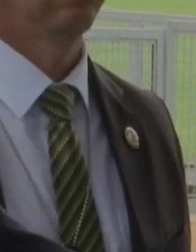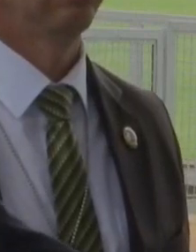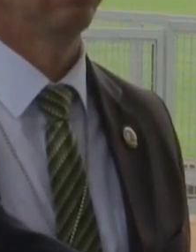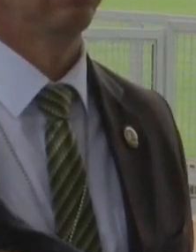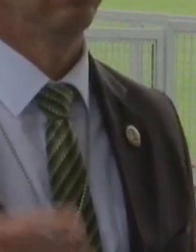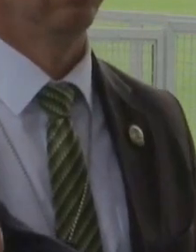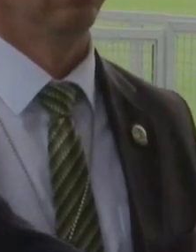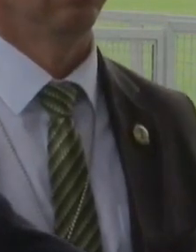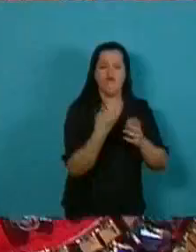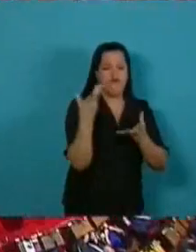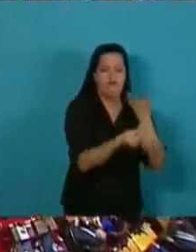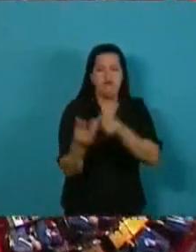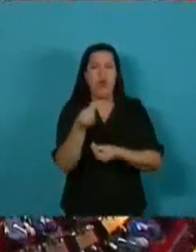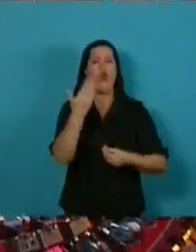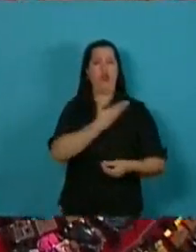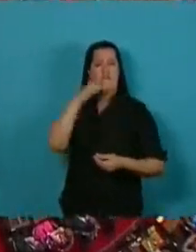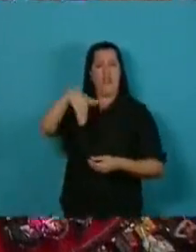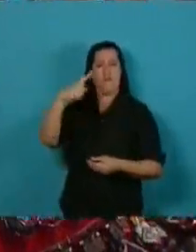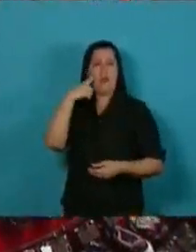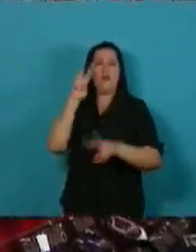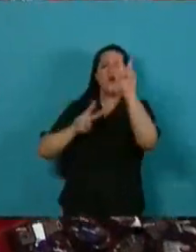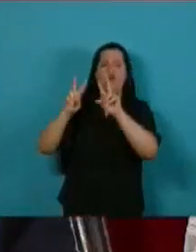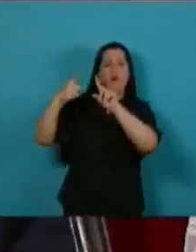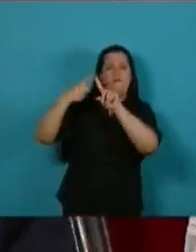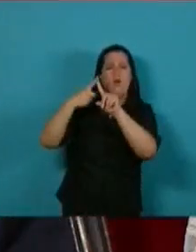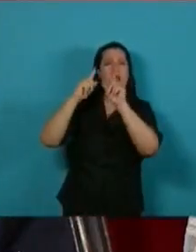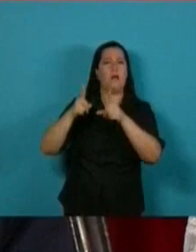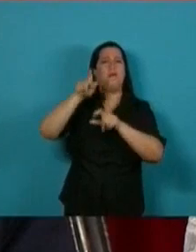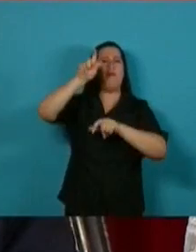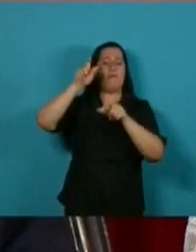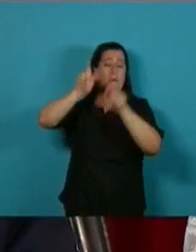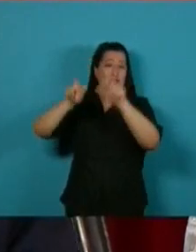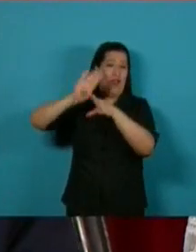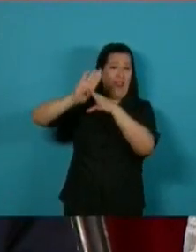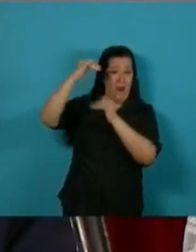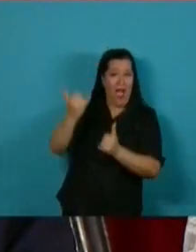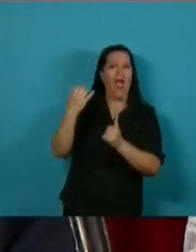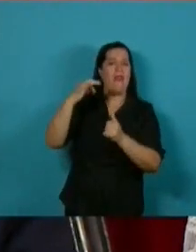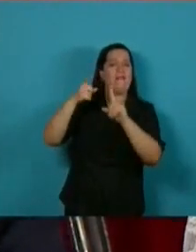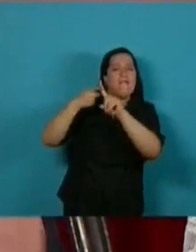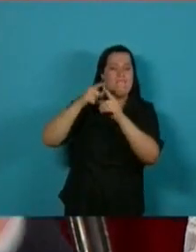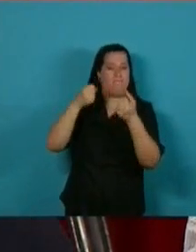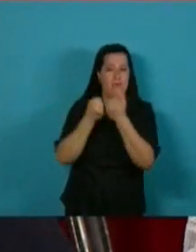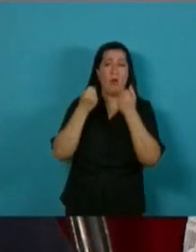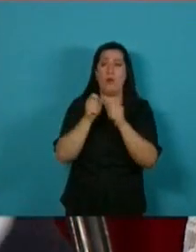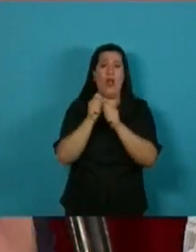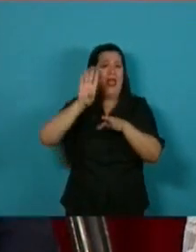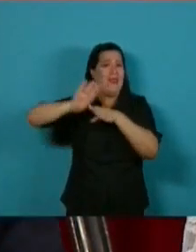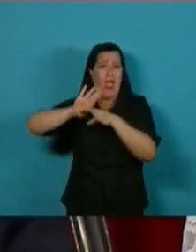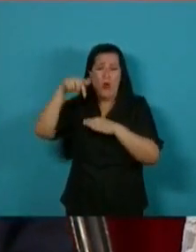ter mais dificuldade do que nós. Em seu discurso de posse, o novo presidente da Argentina fez um apelo em prol da fraternidade com o